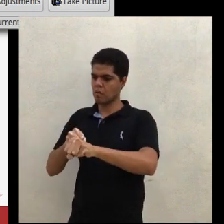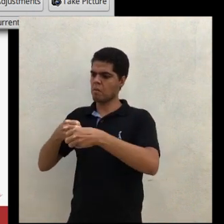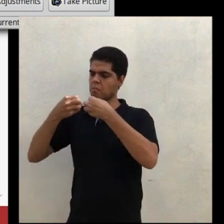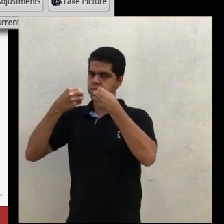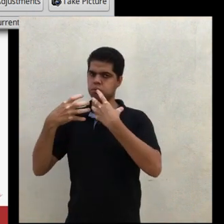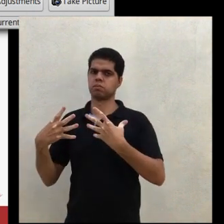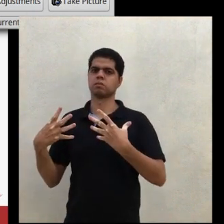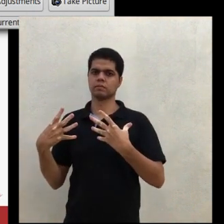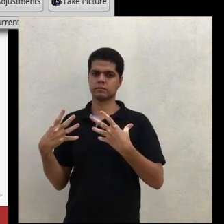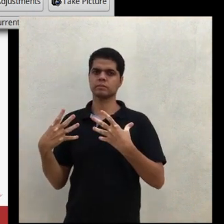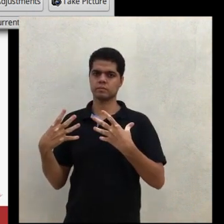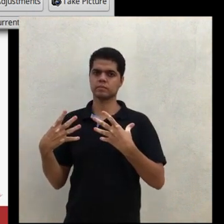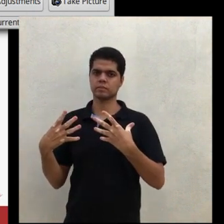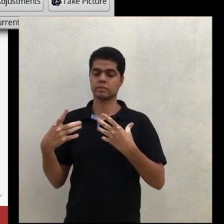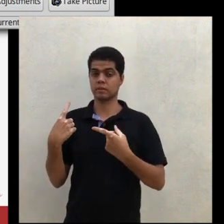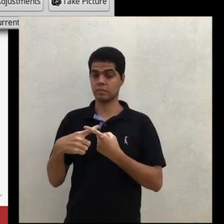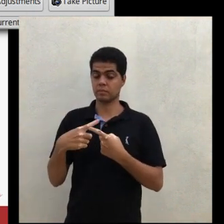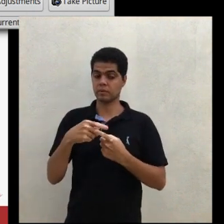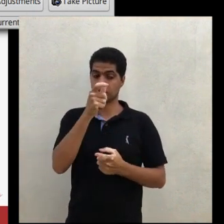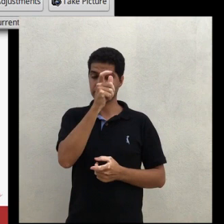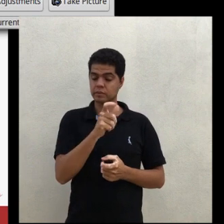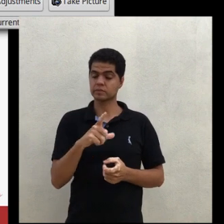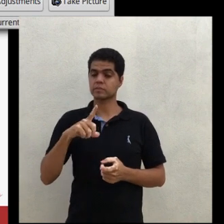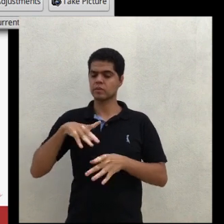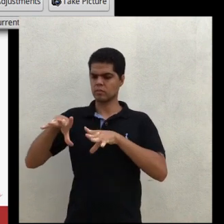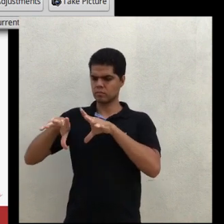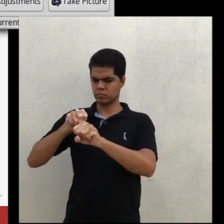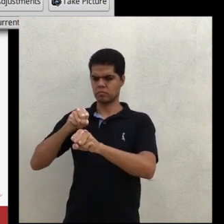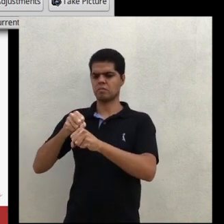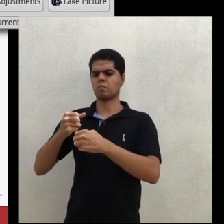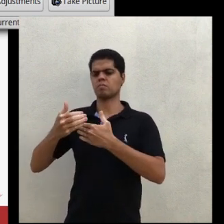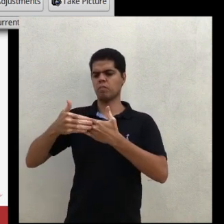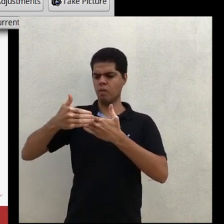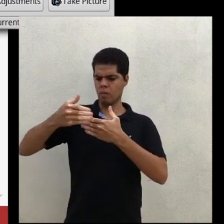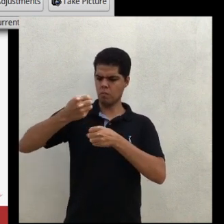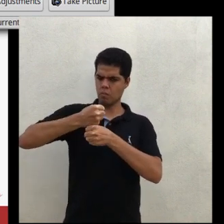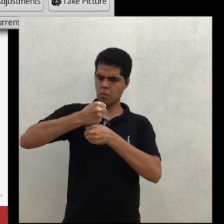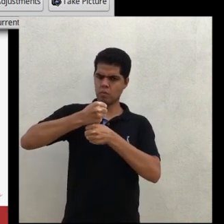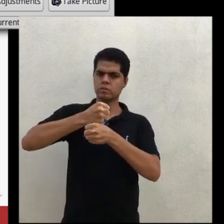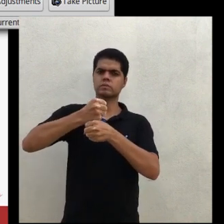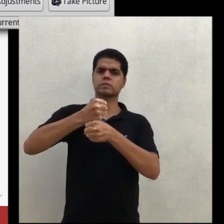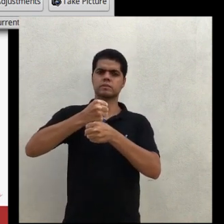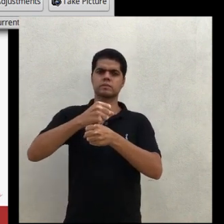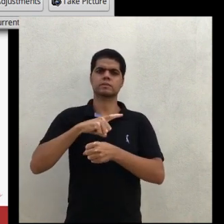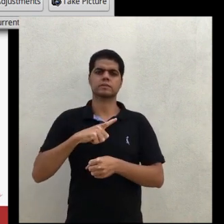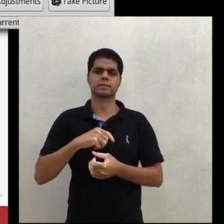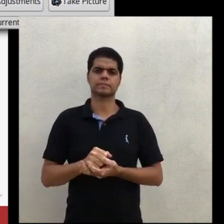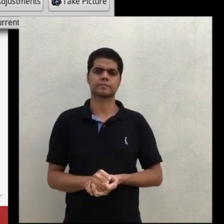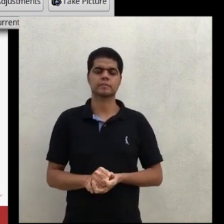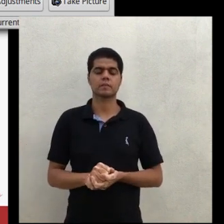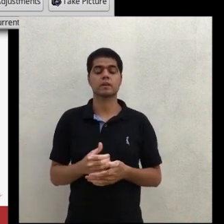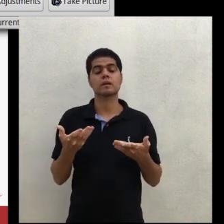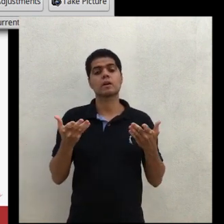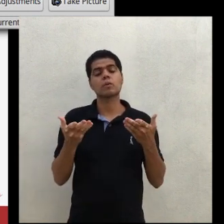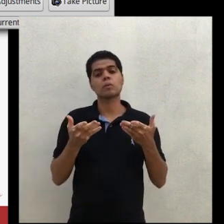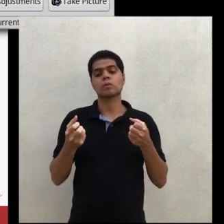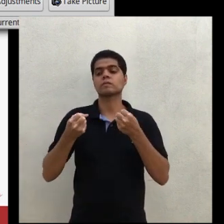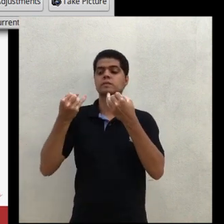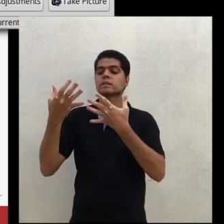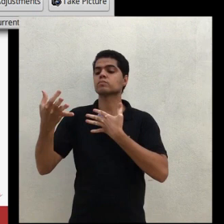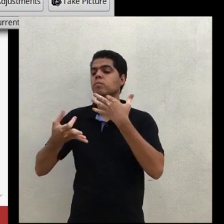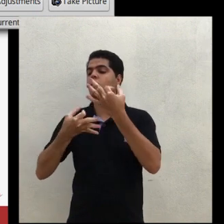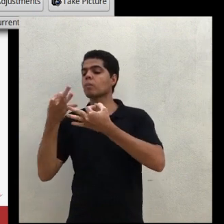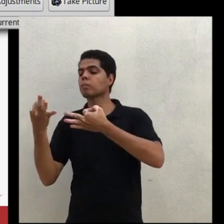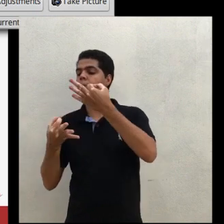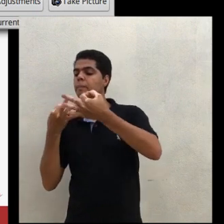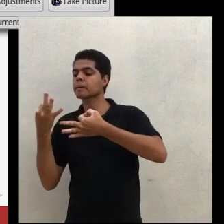Gratificação, eu vou subdividir ou particionar o meu universo do discurso em muito baixa, baixa, média, alta e